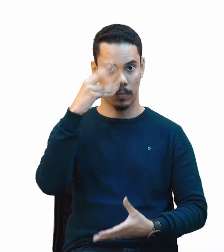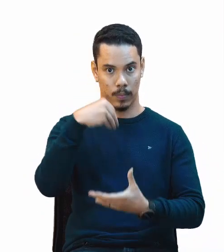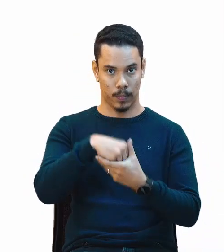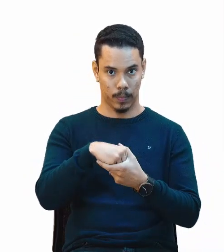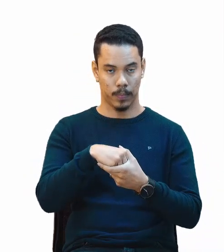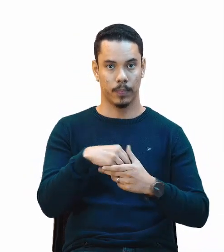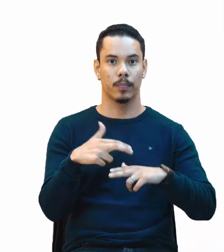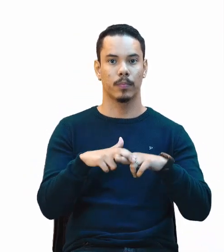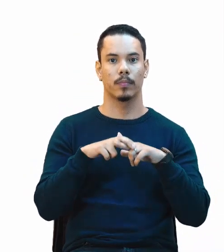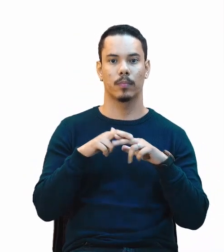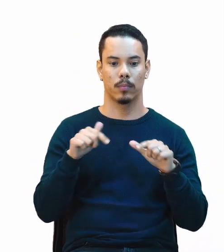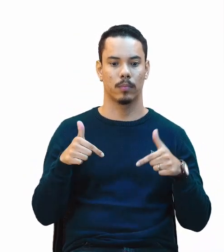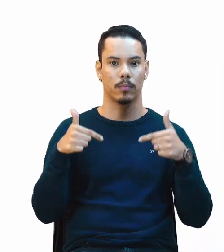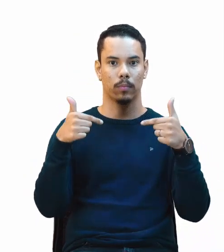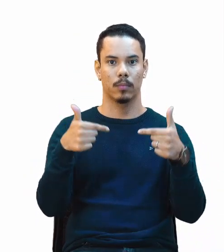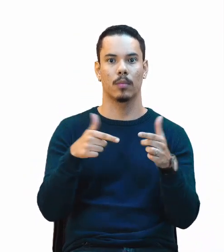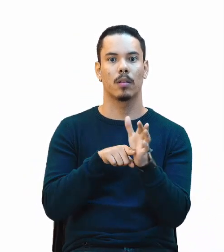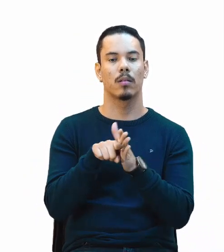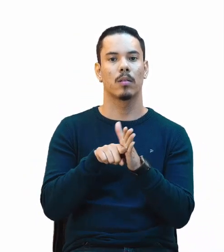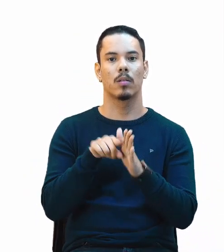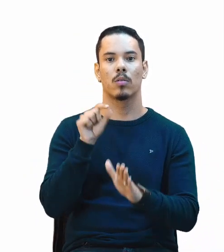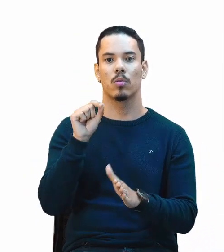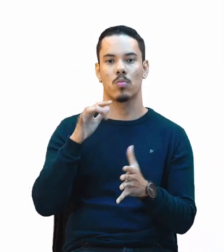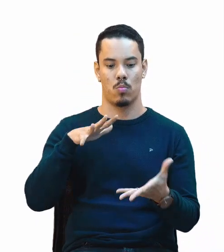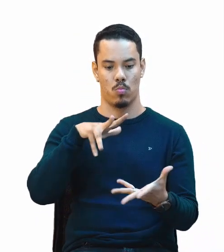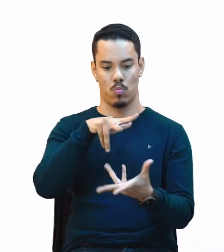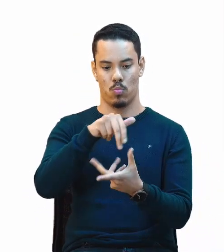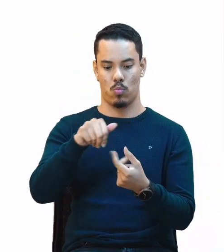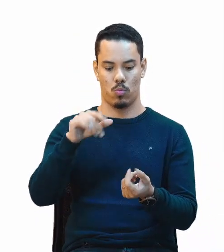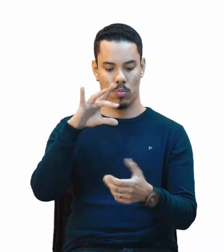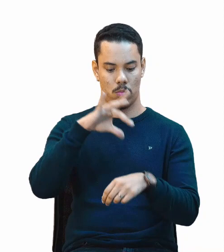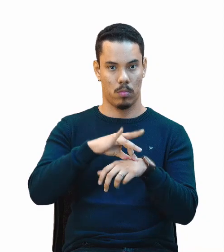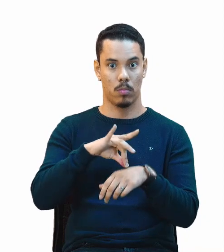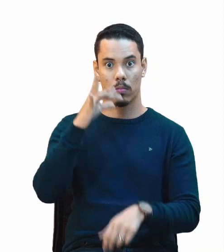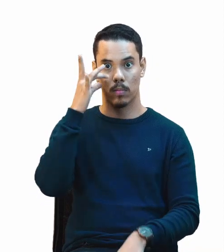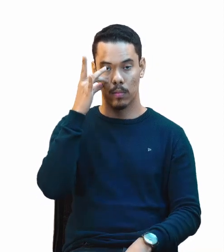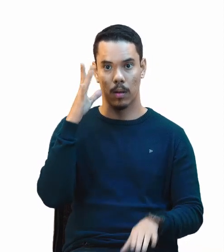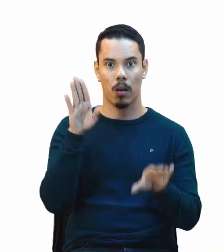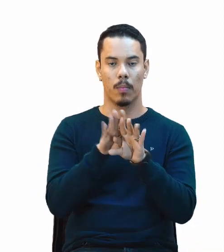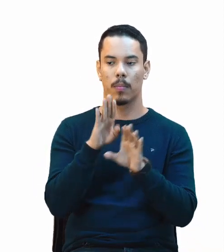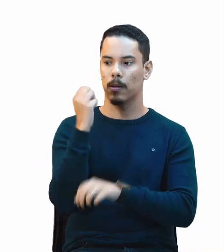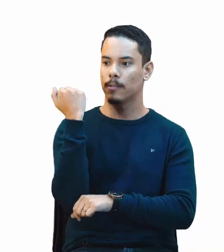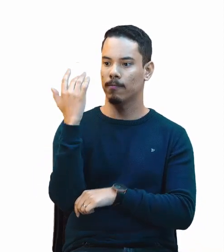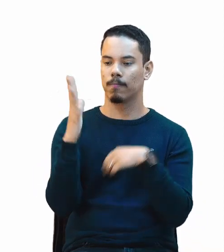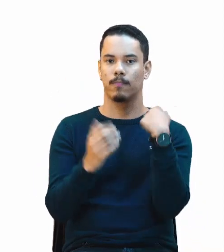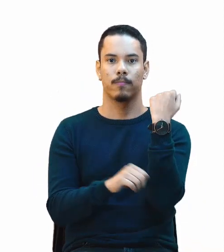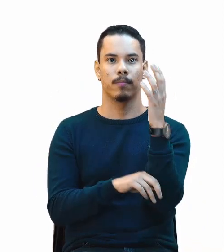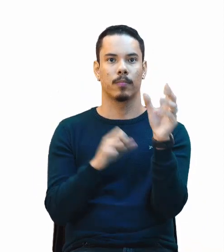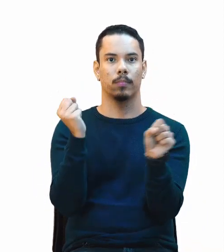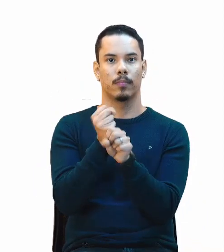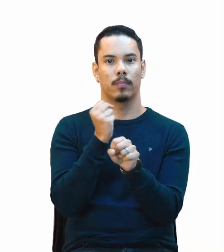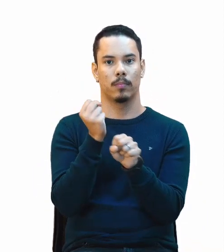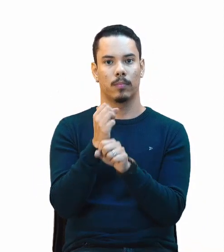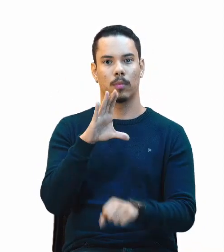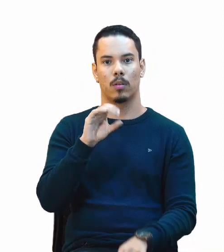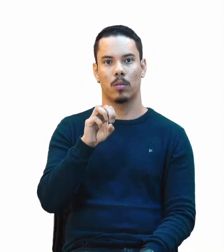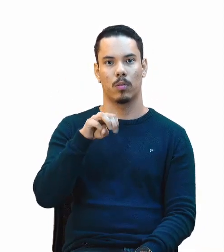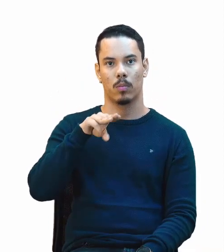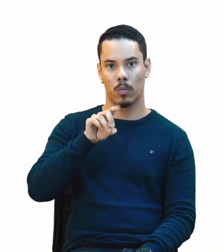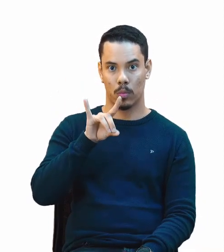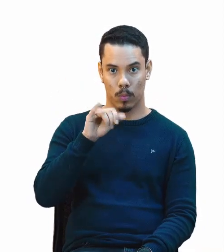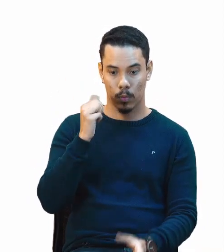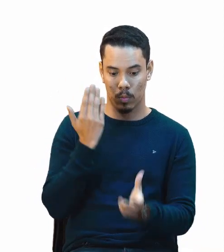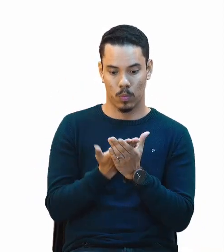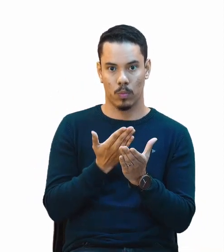Eles dedicaram-se a investigar o que é o mundo físico, a natureza, e a construir uma cosmologia, o estudo do cosmos,